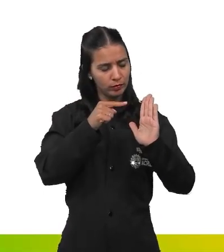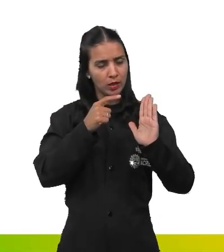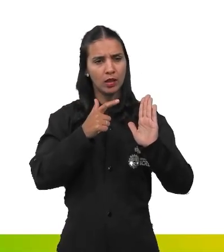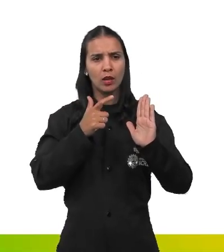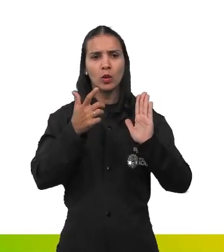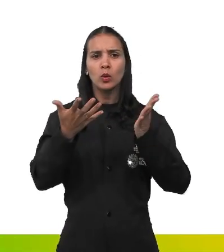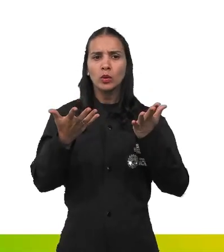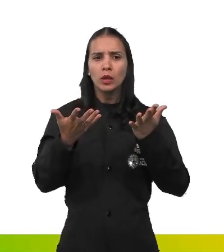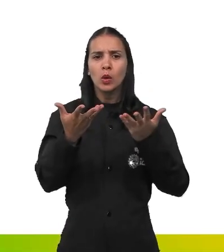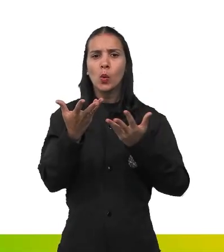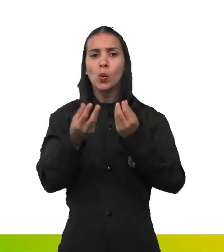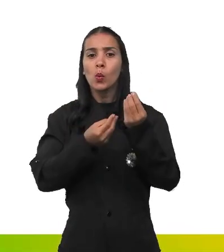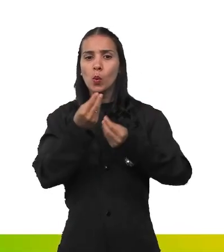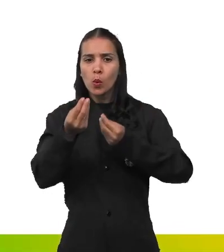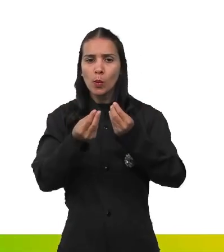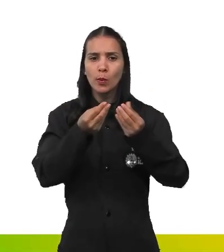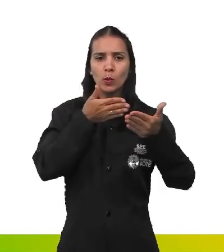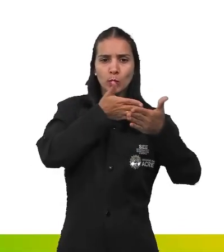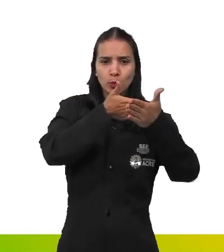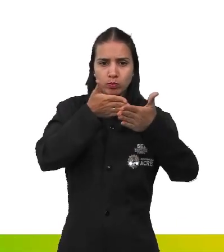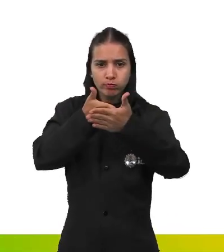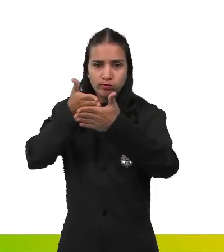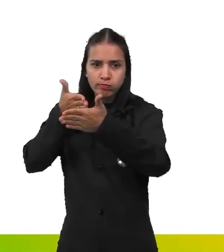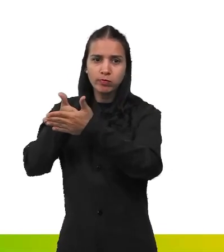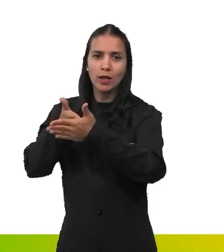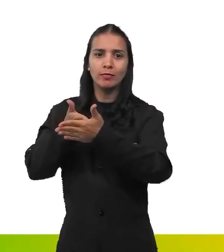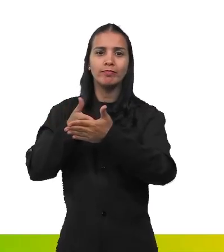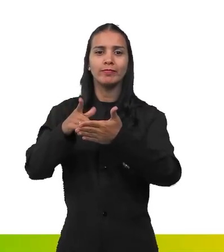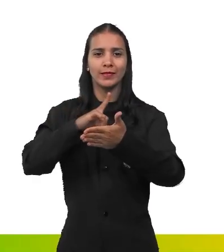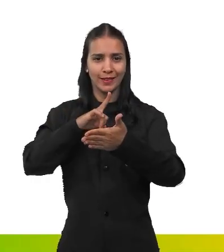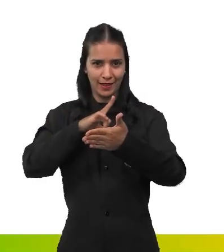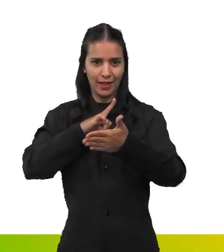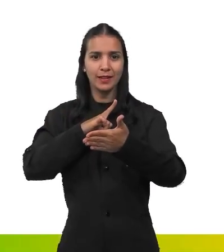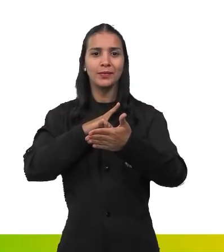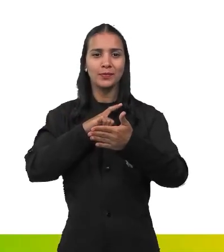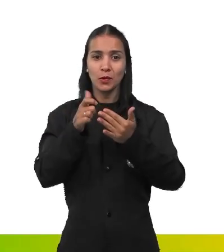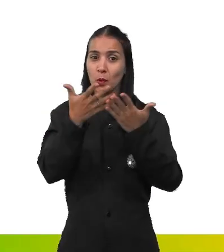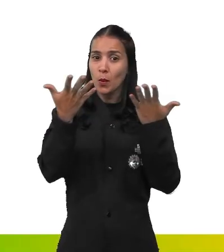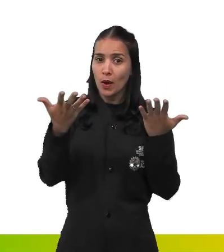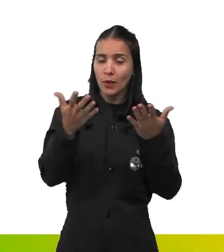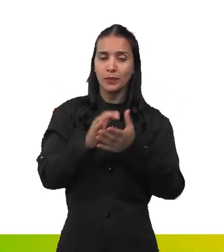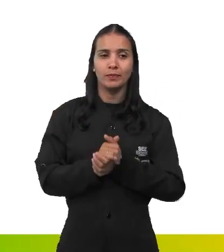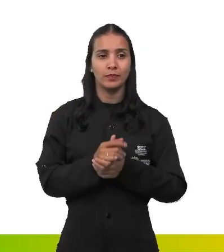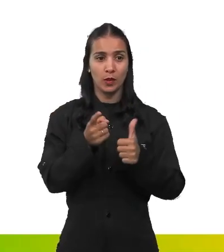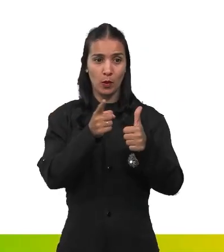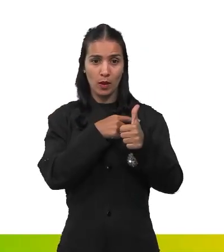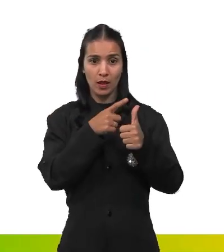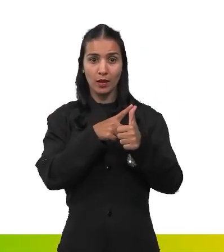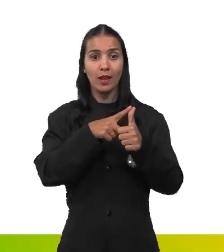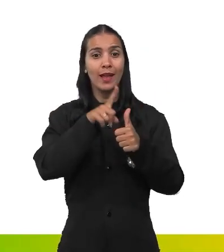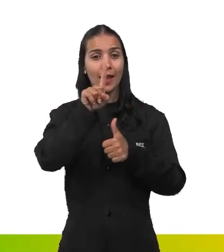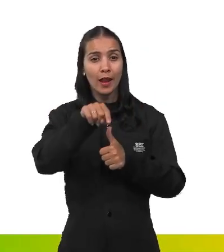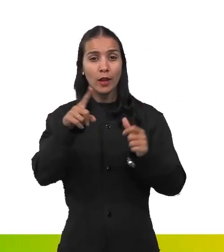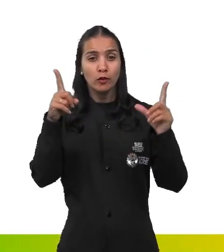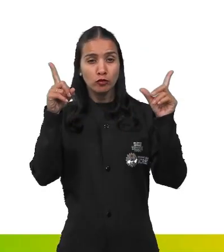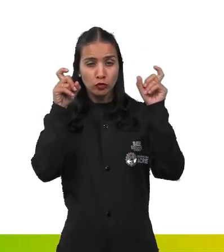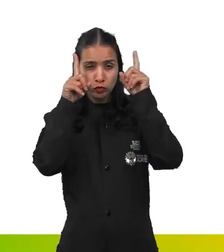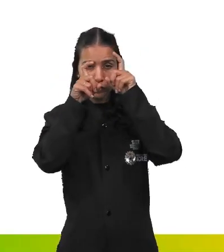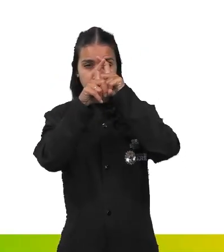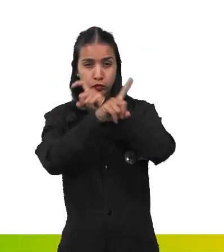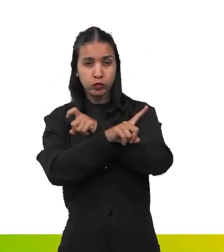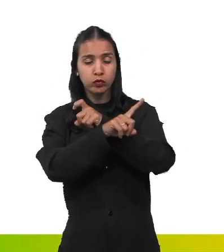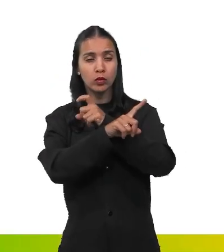híbrido identificada? Letra A, dificuldade de interpretar textos clássicos